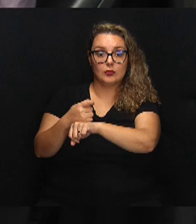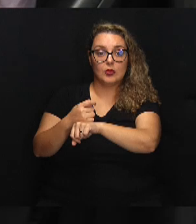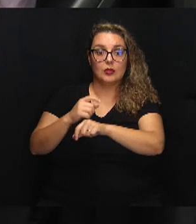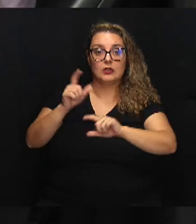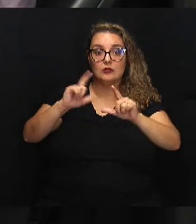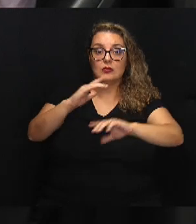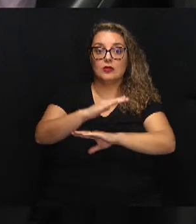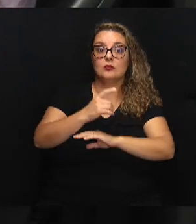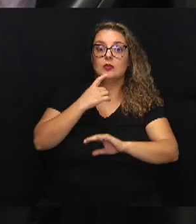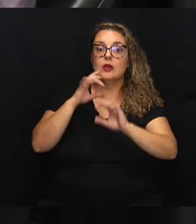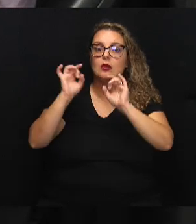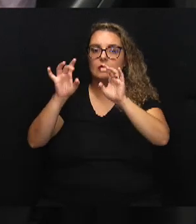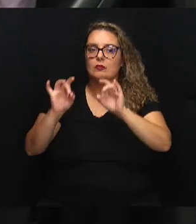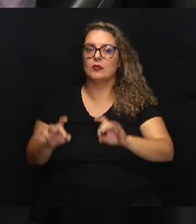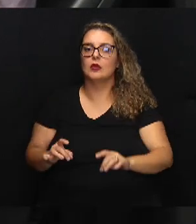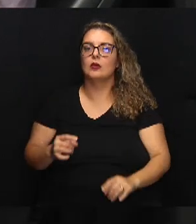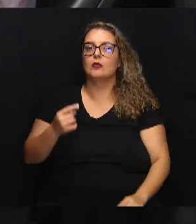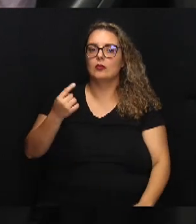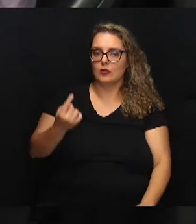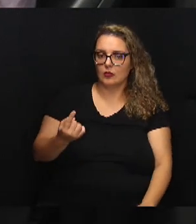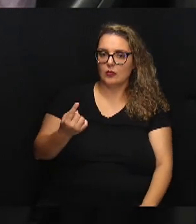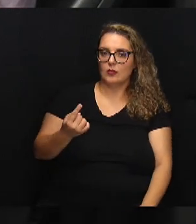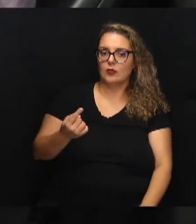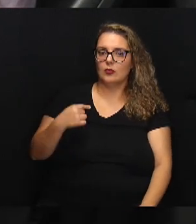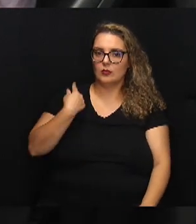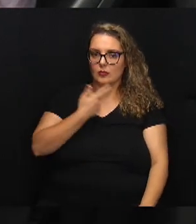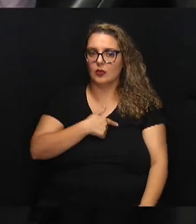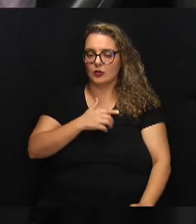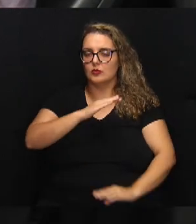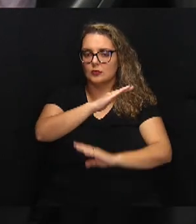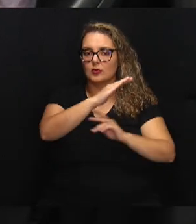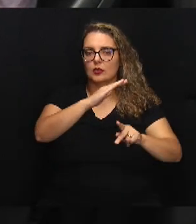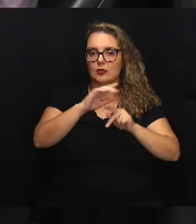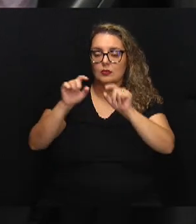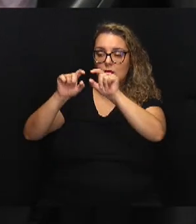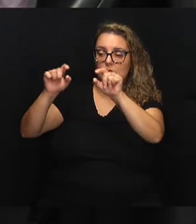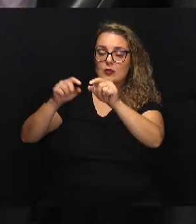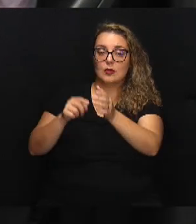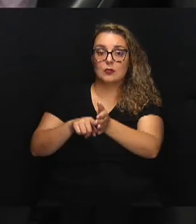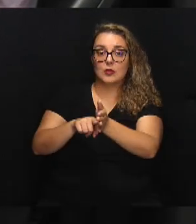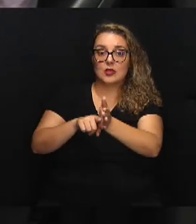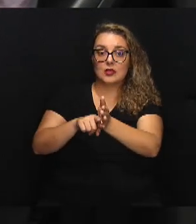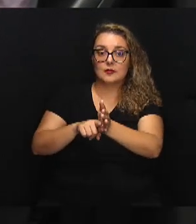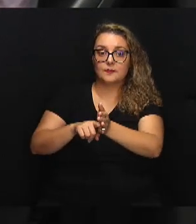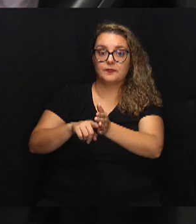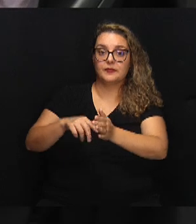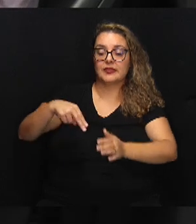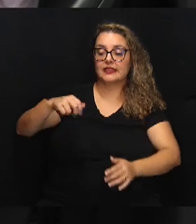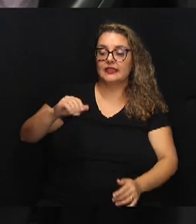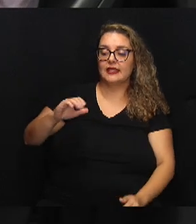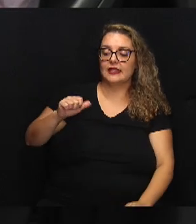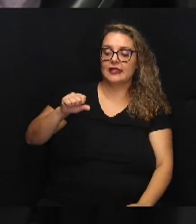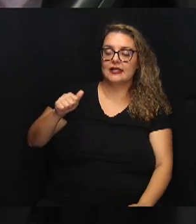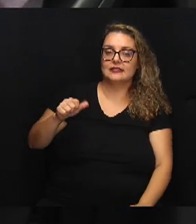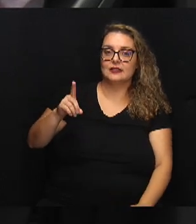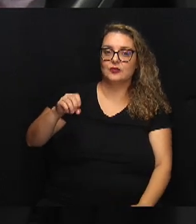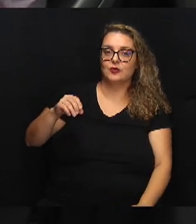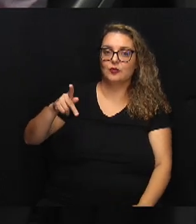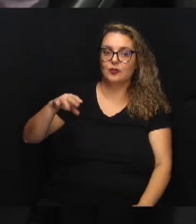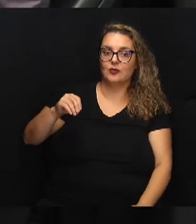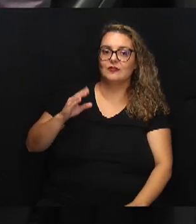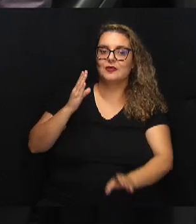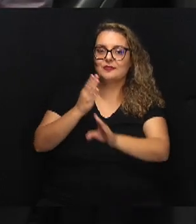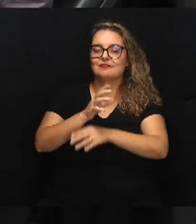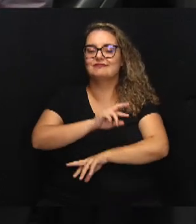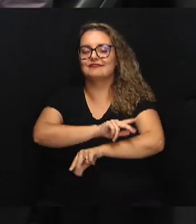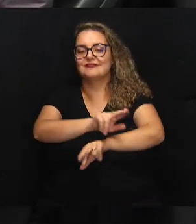for específico sobre o nosso podcast, você entra lá em pesquisar na Casa do Povo e lá você encontra